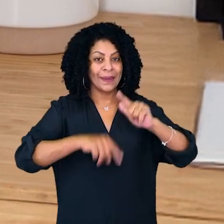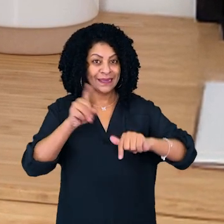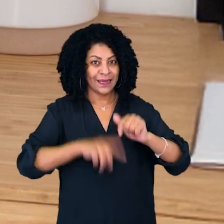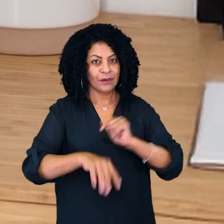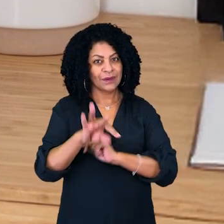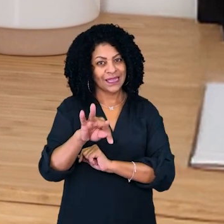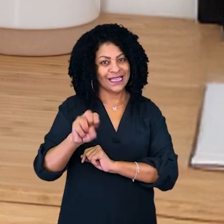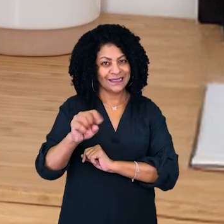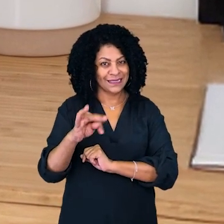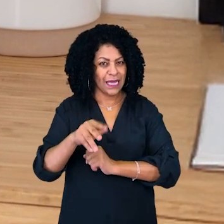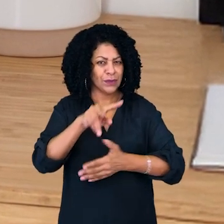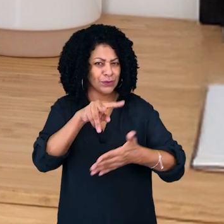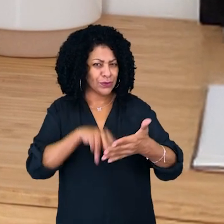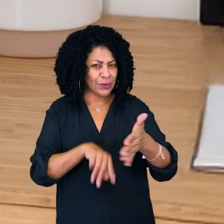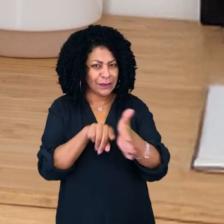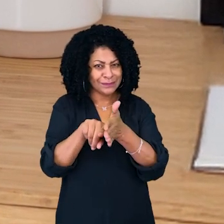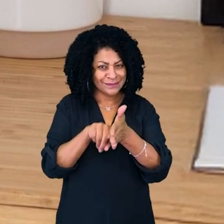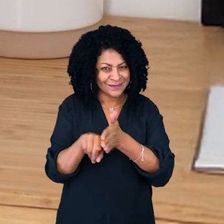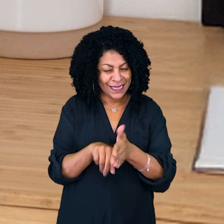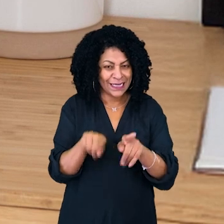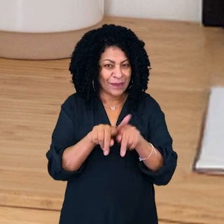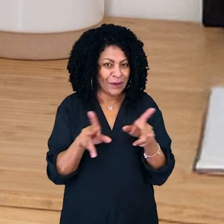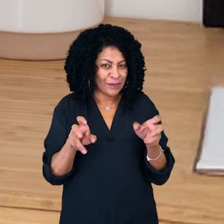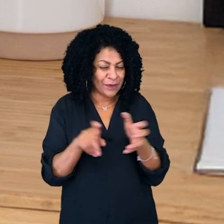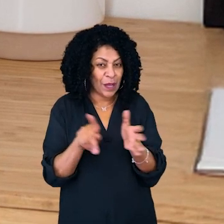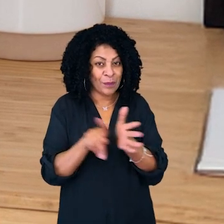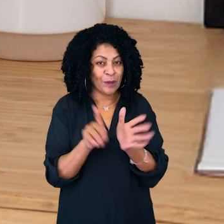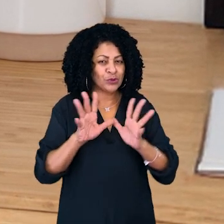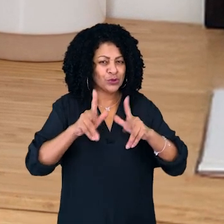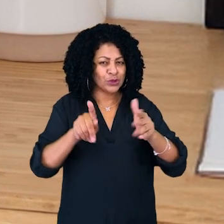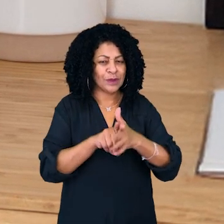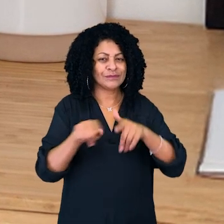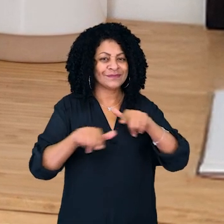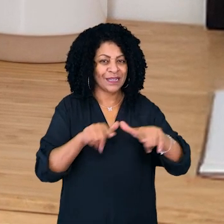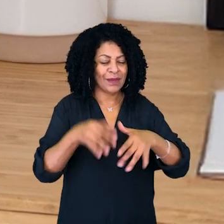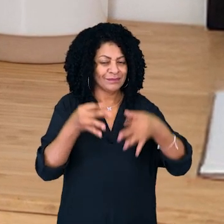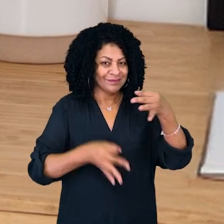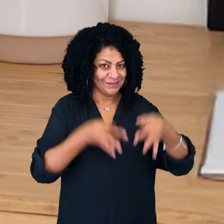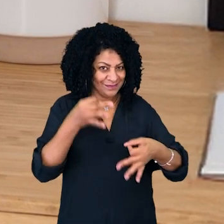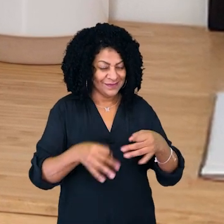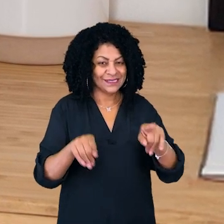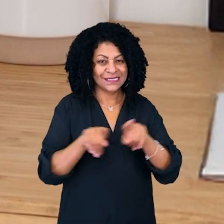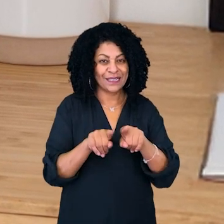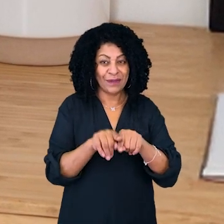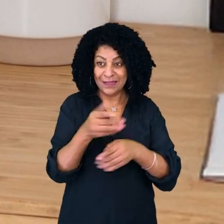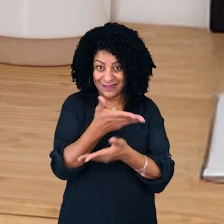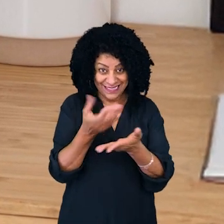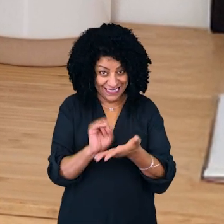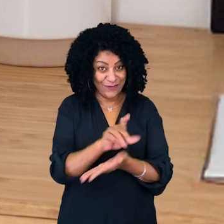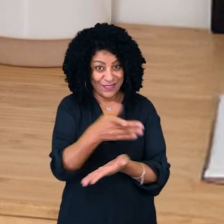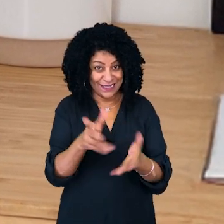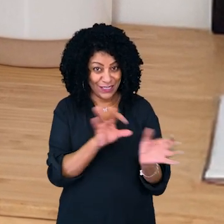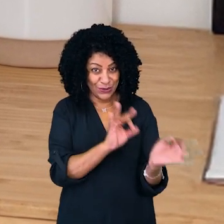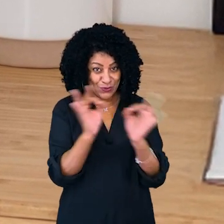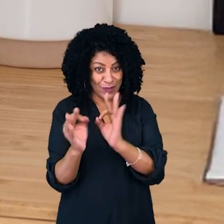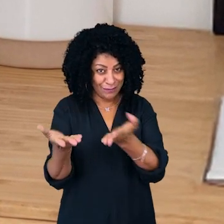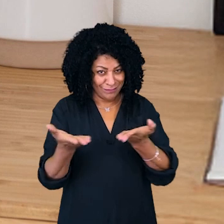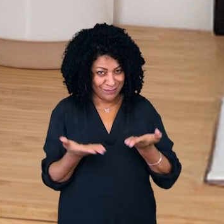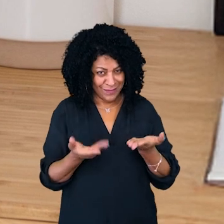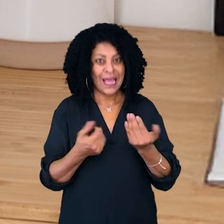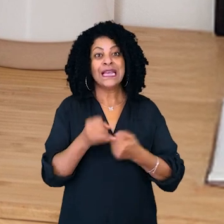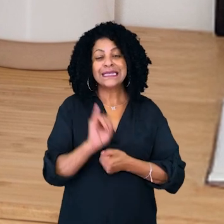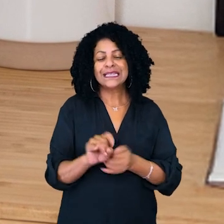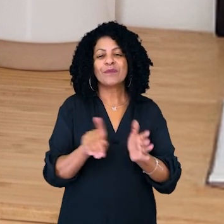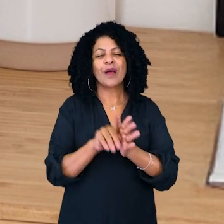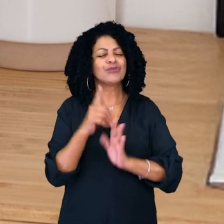diversos quadros e reportagens especiais com temas relativos à Justiça do Trabalho. Então, faço o convite a quem nos assiste. Tem dúvida